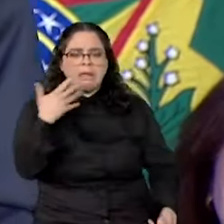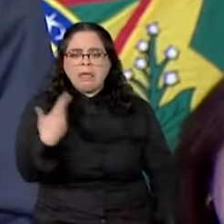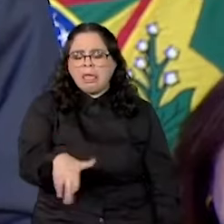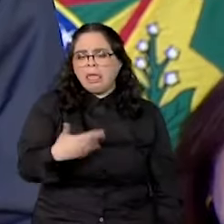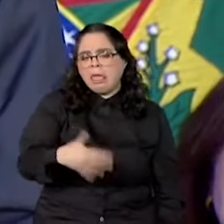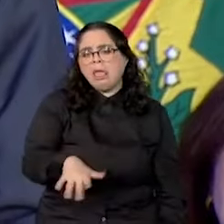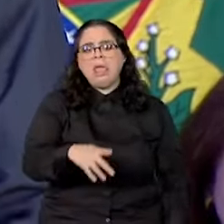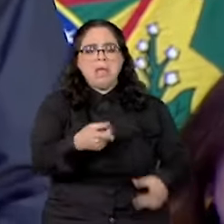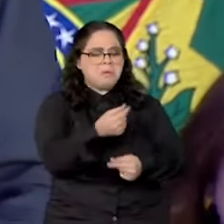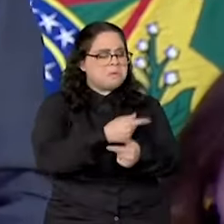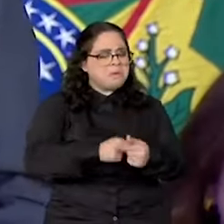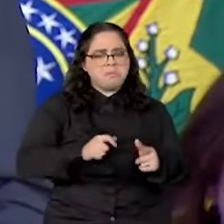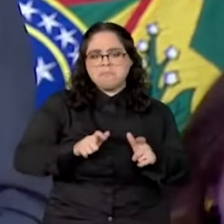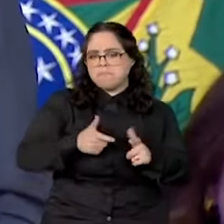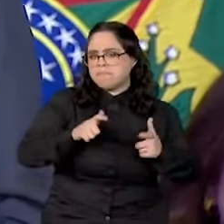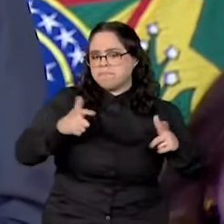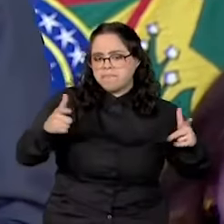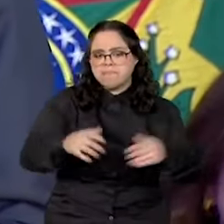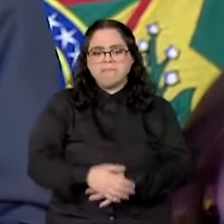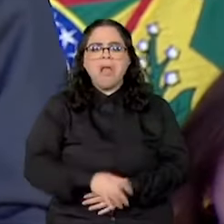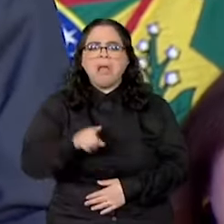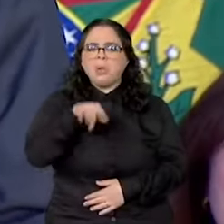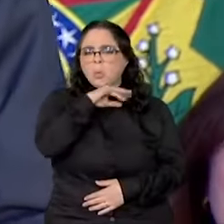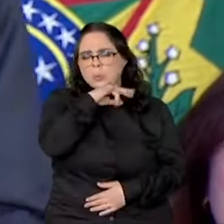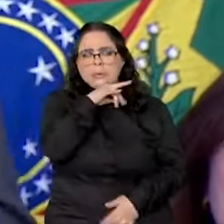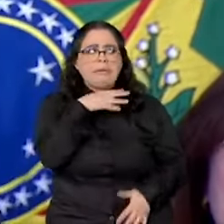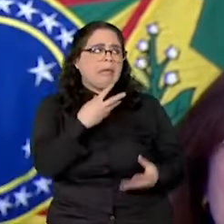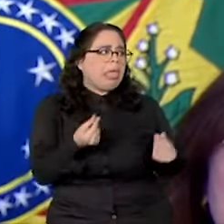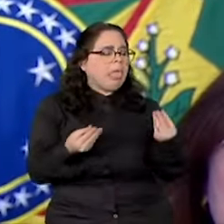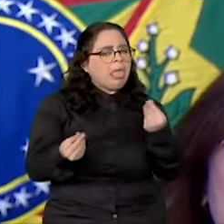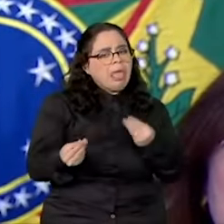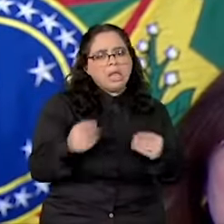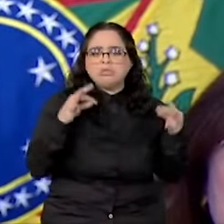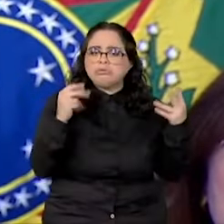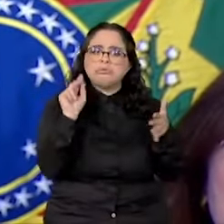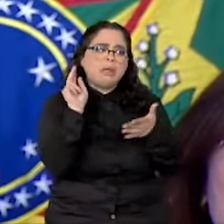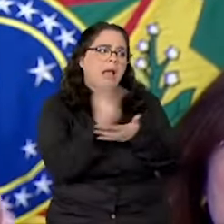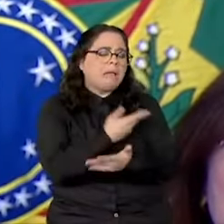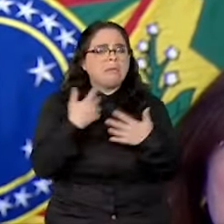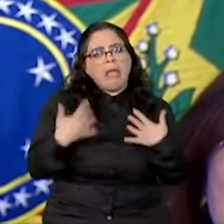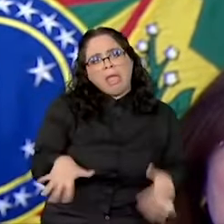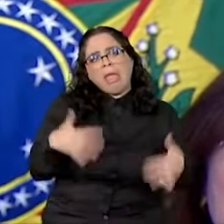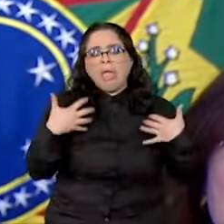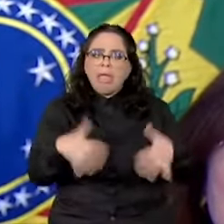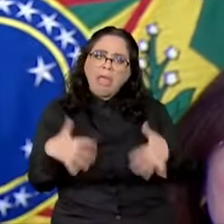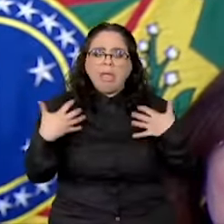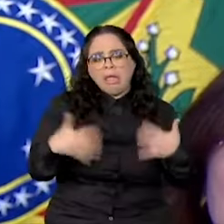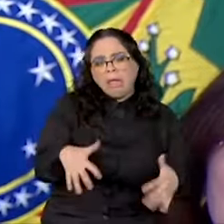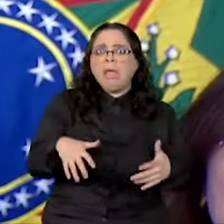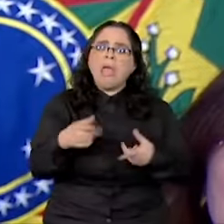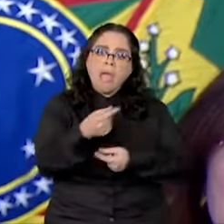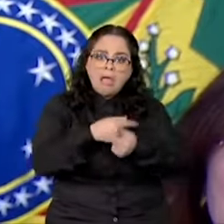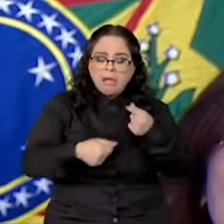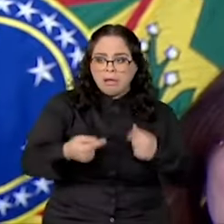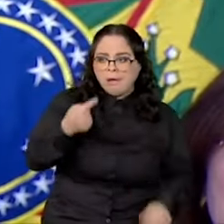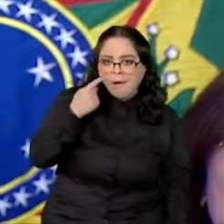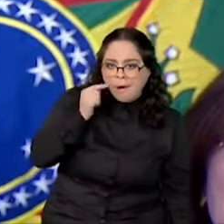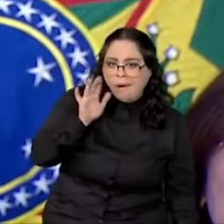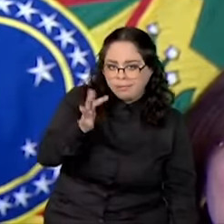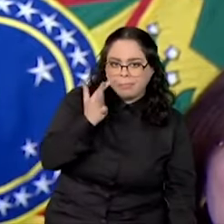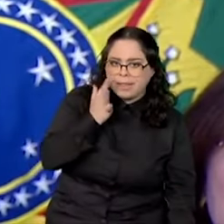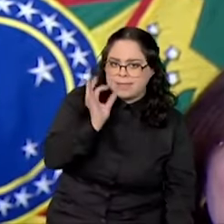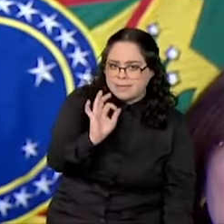não vai crescer, porque as coisas estão ruins, porque está tudo errado, a economia vai crescer. Presta o que eu vou